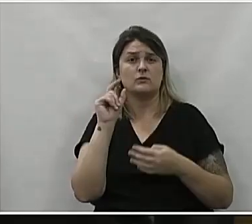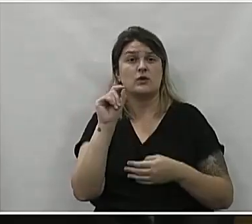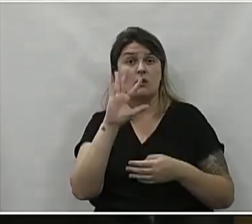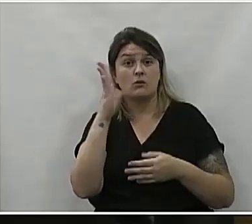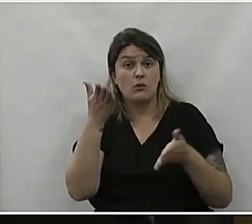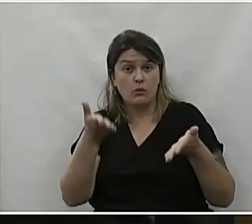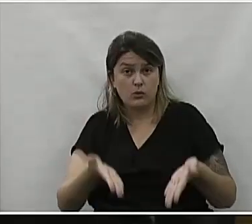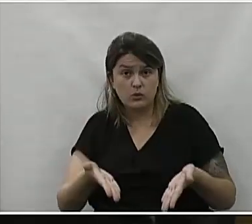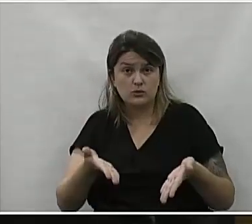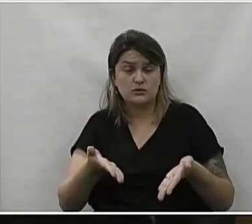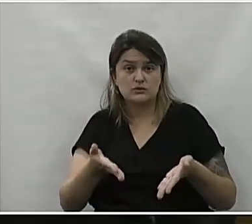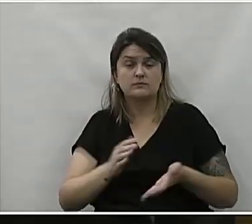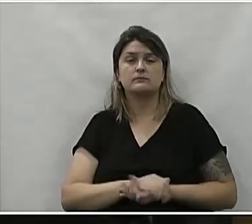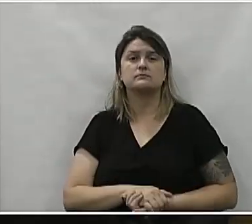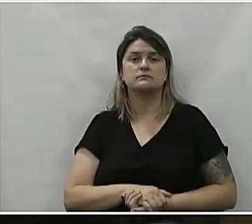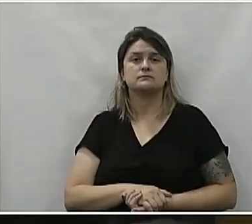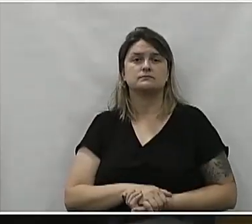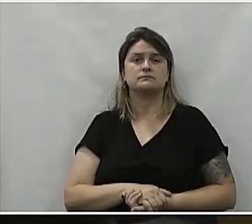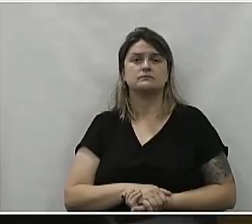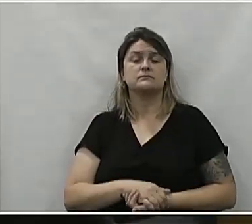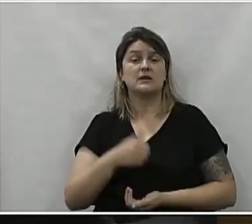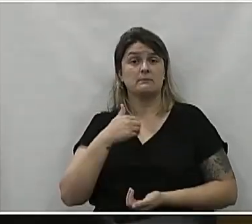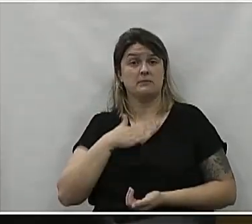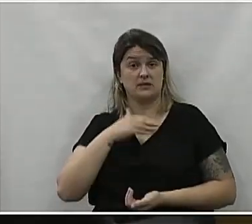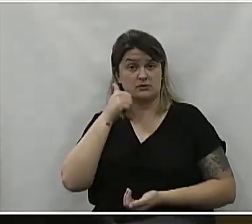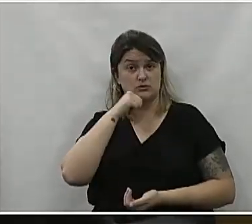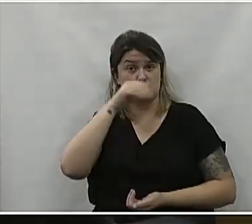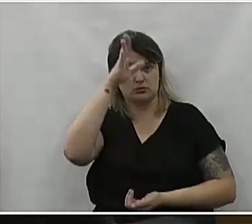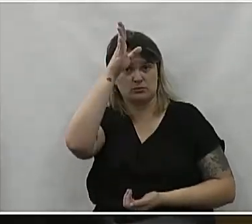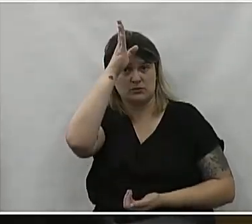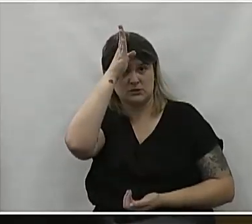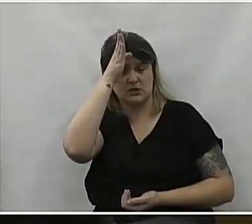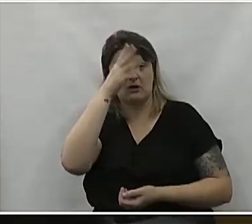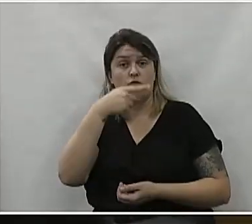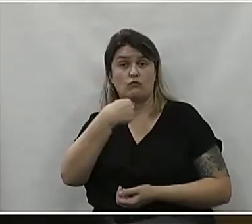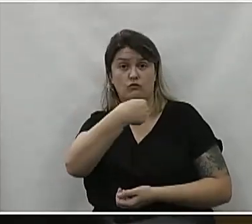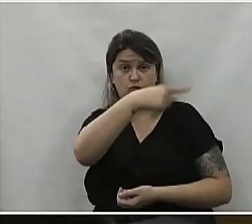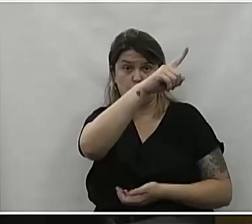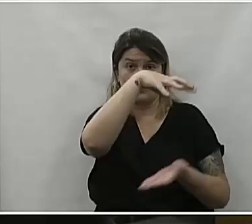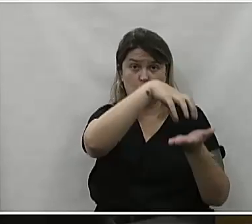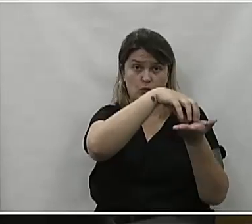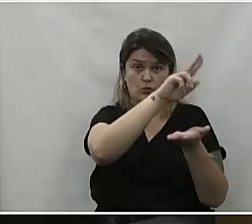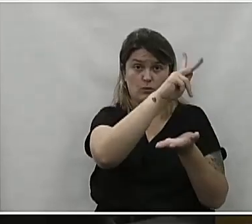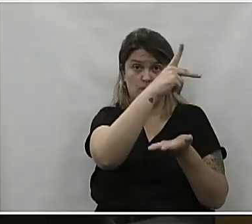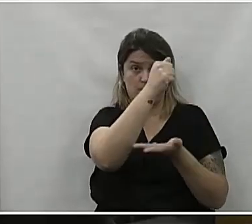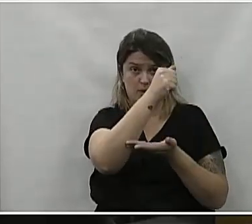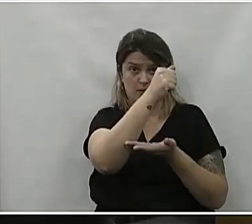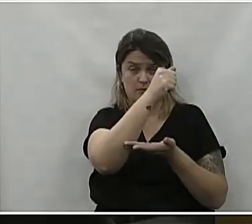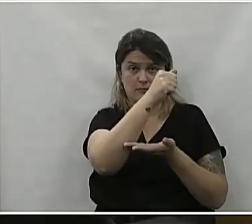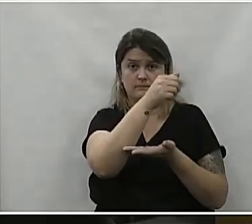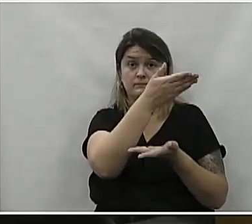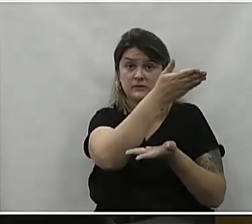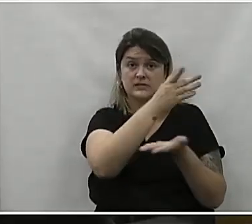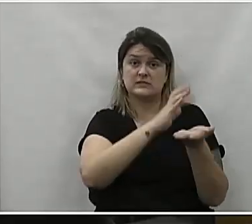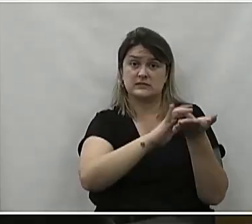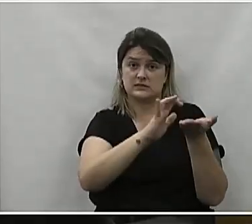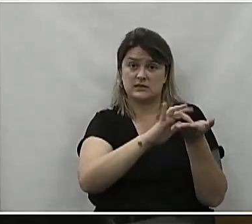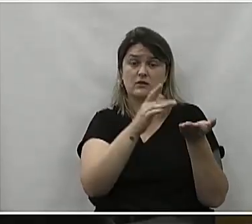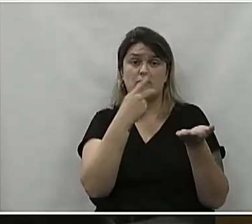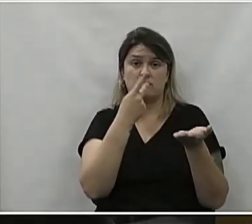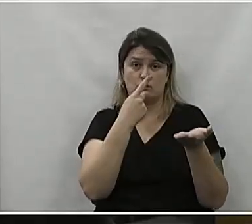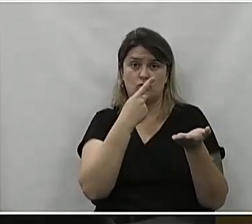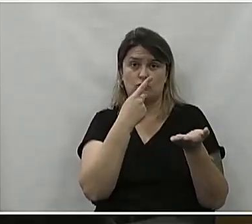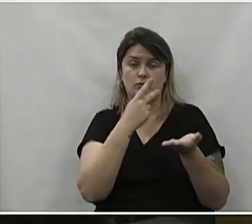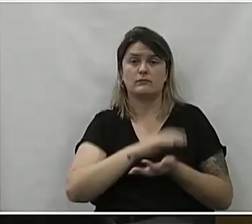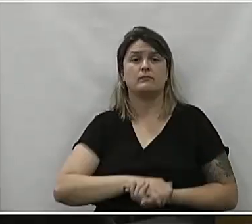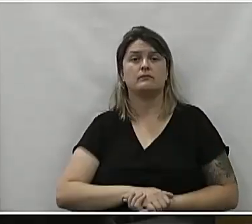aconteceu Hoje Vamos lá A minha sobrinha Procurou a UPA Como o nobre Secretário Da saúde Falou